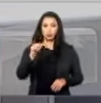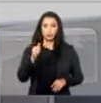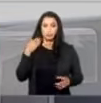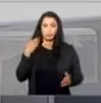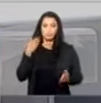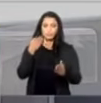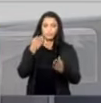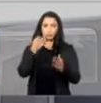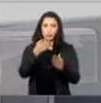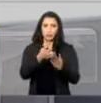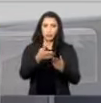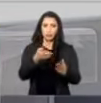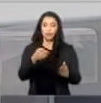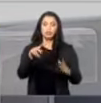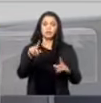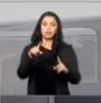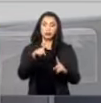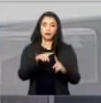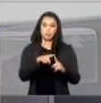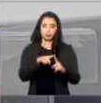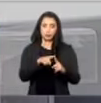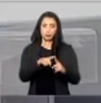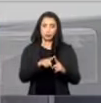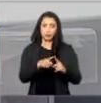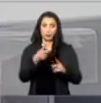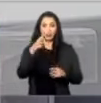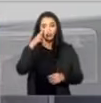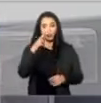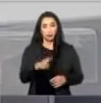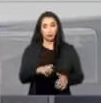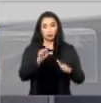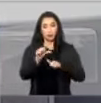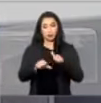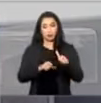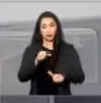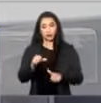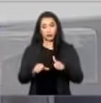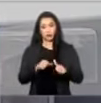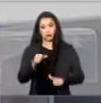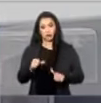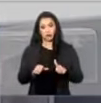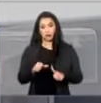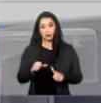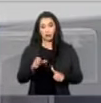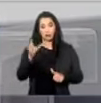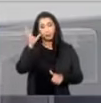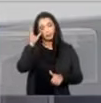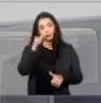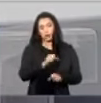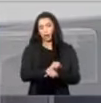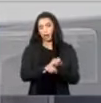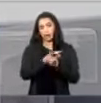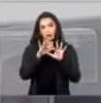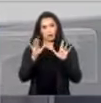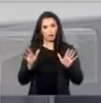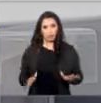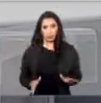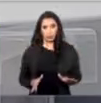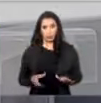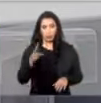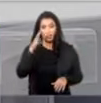E mudar ou alterar o endereço de um órgão será quase decidir sobre o óbvio.